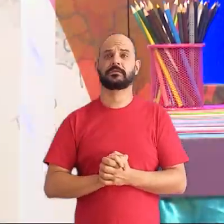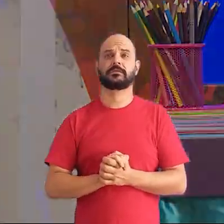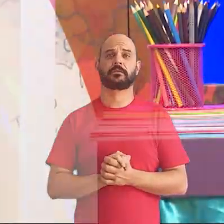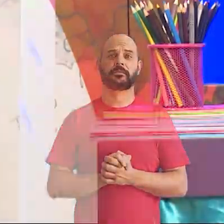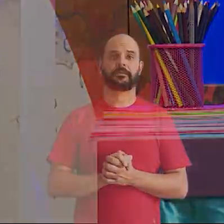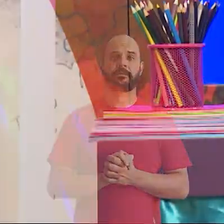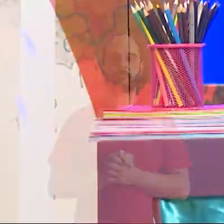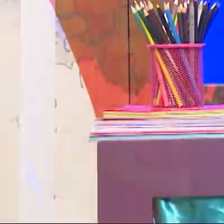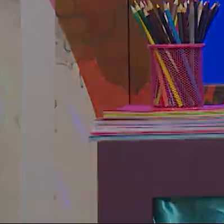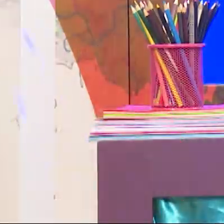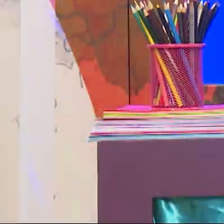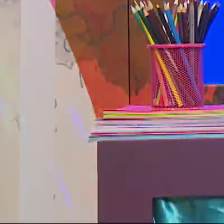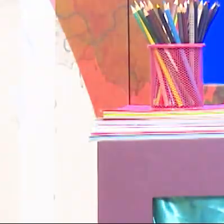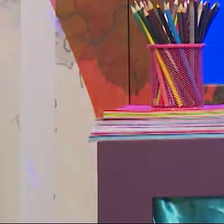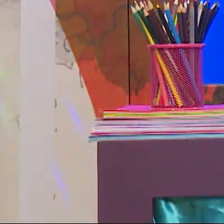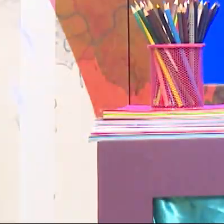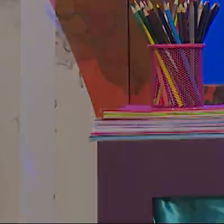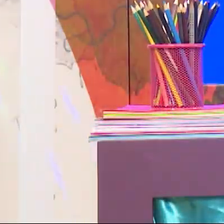Tchau!